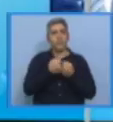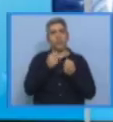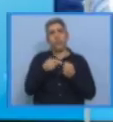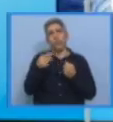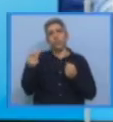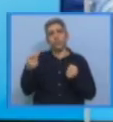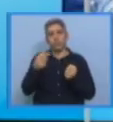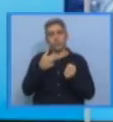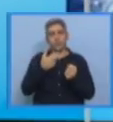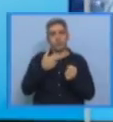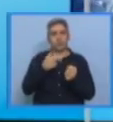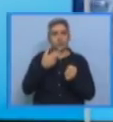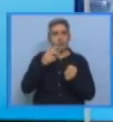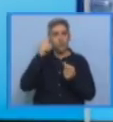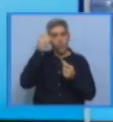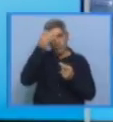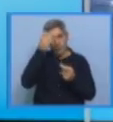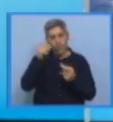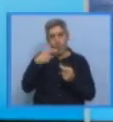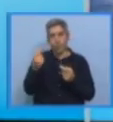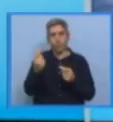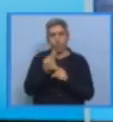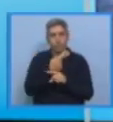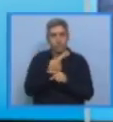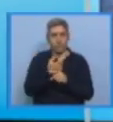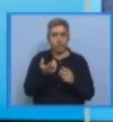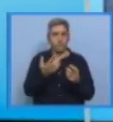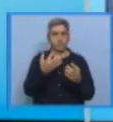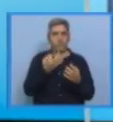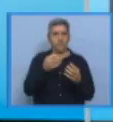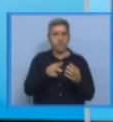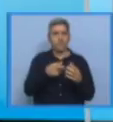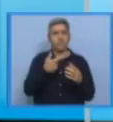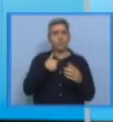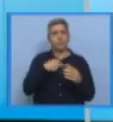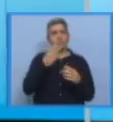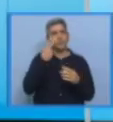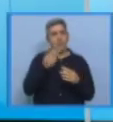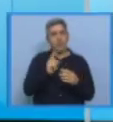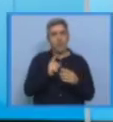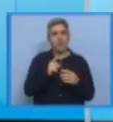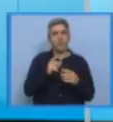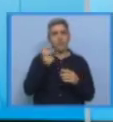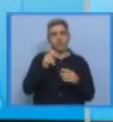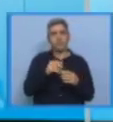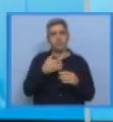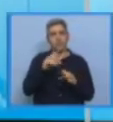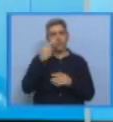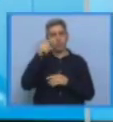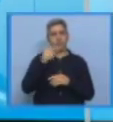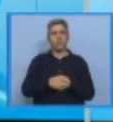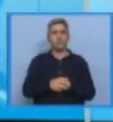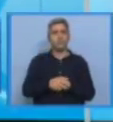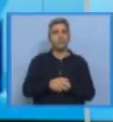com outras opiniões, e de facto aquilo que nós vamos vendo aparece como cada vez mais único.